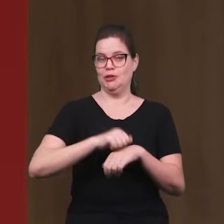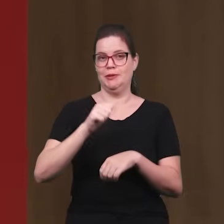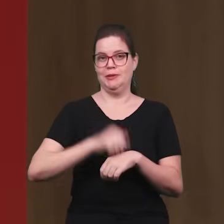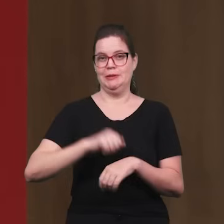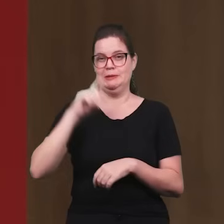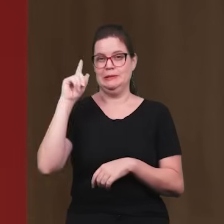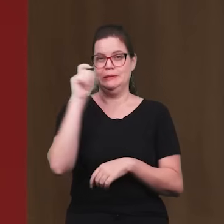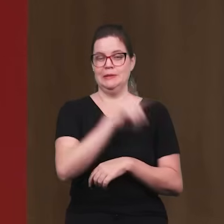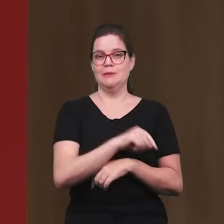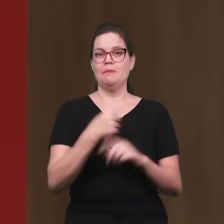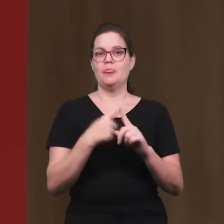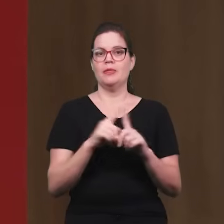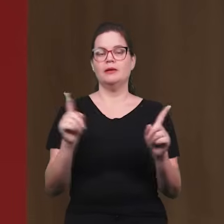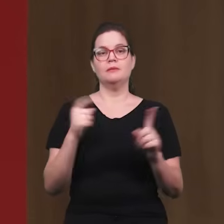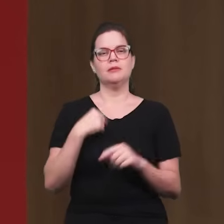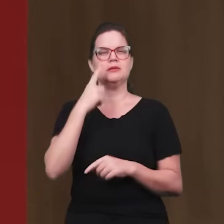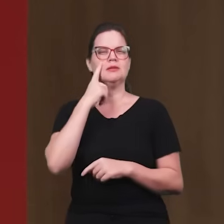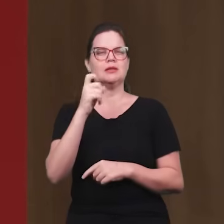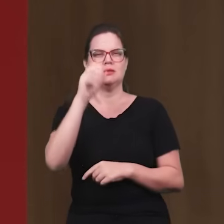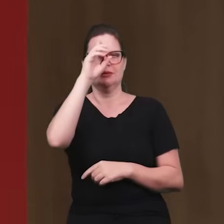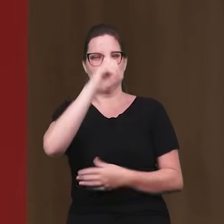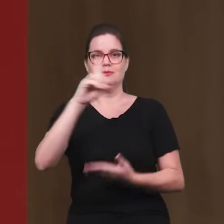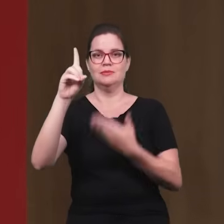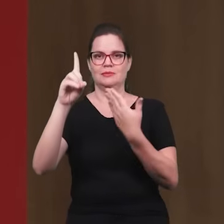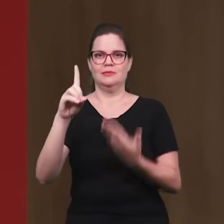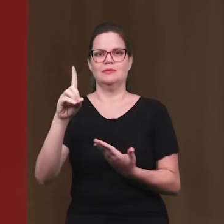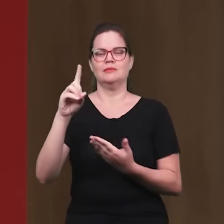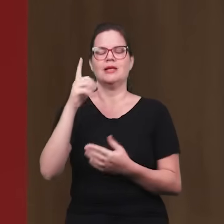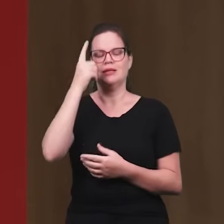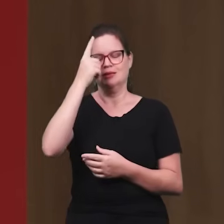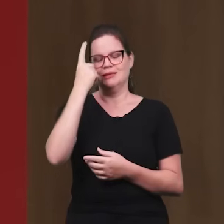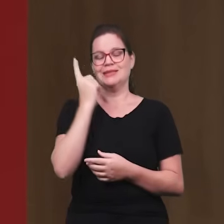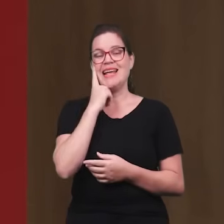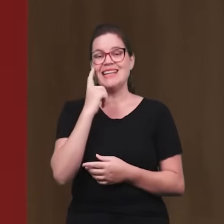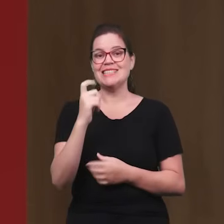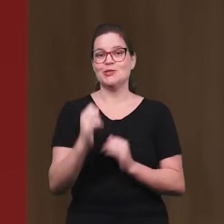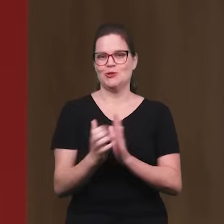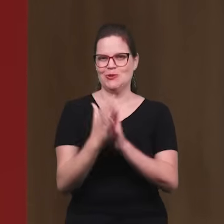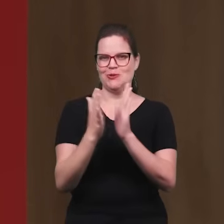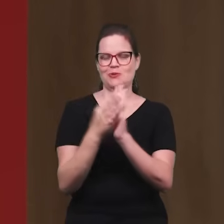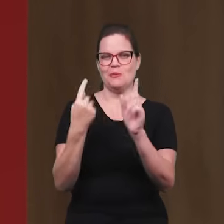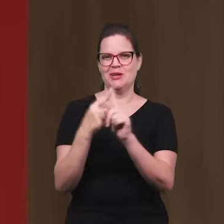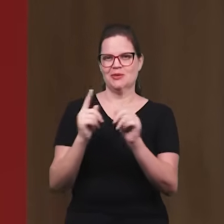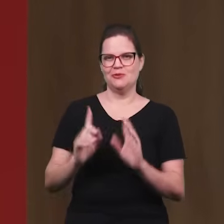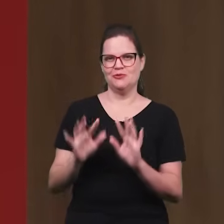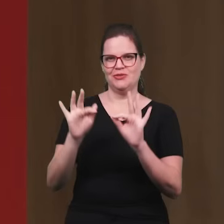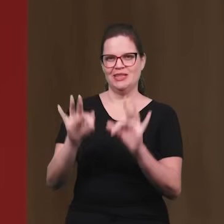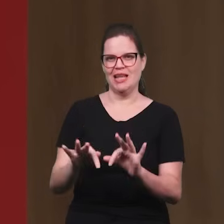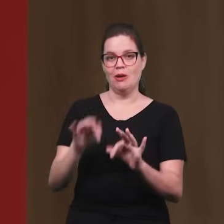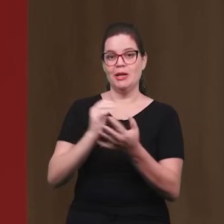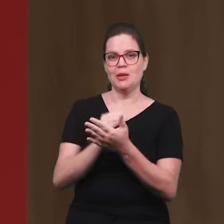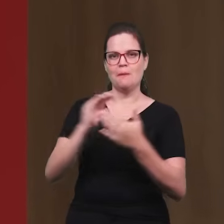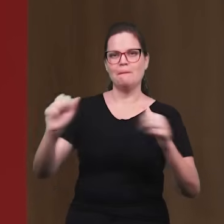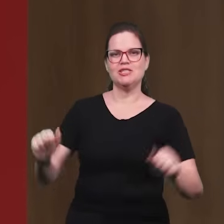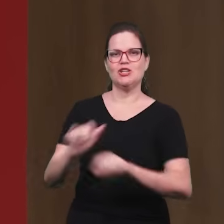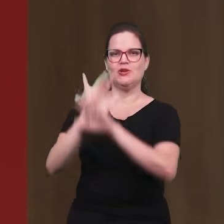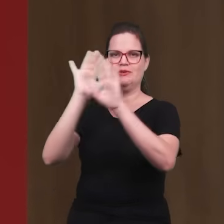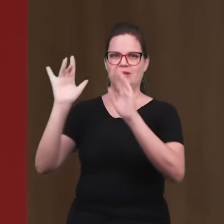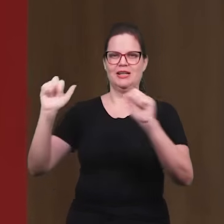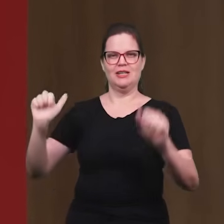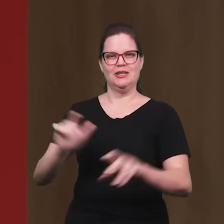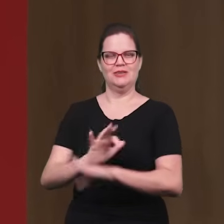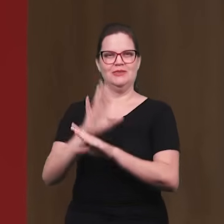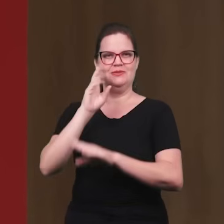o interessante desse louvor é que no final ele entra numa glorificação. Eu acho que